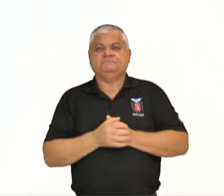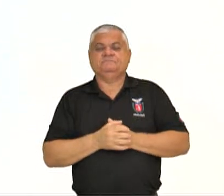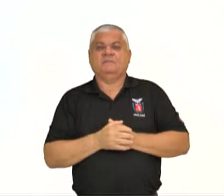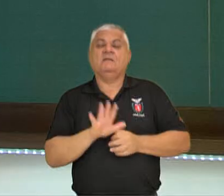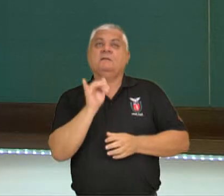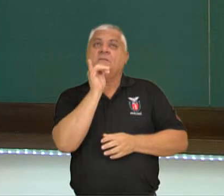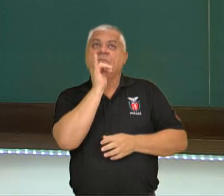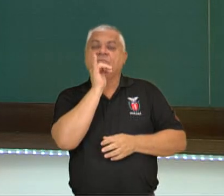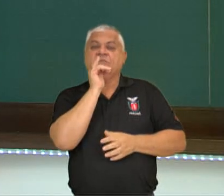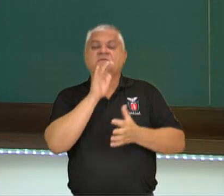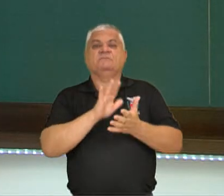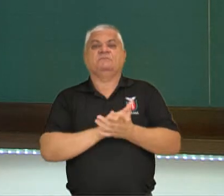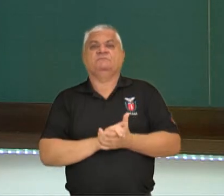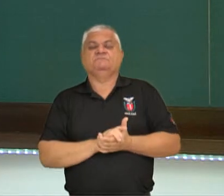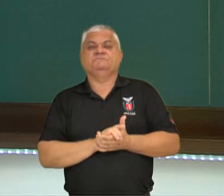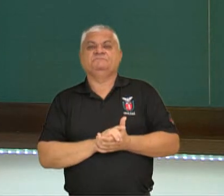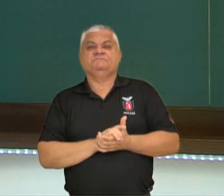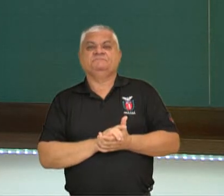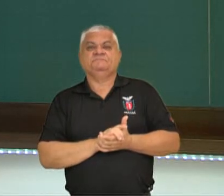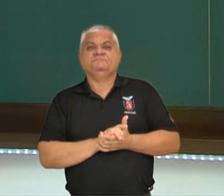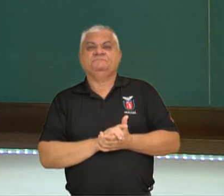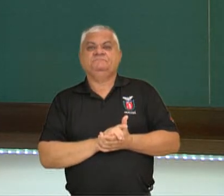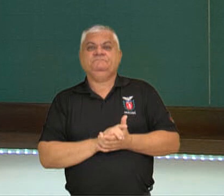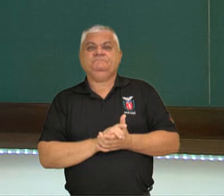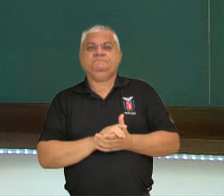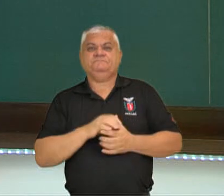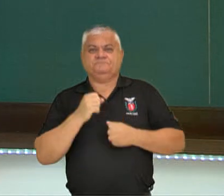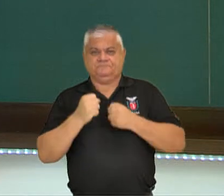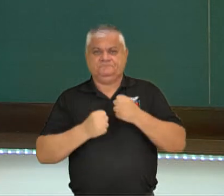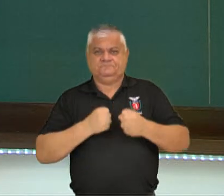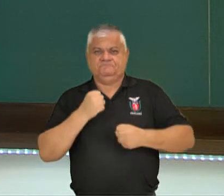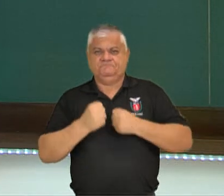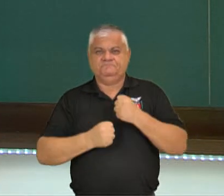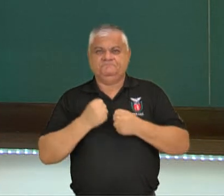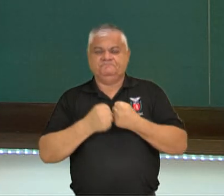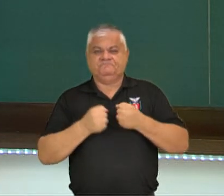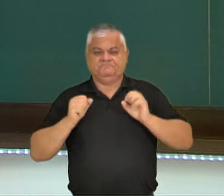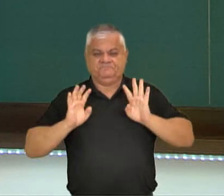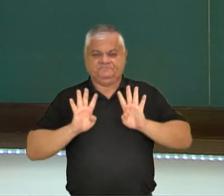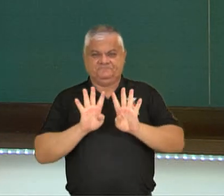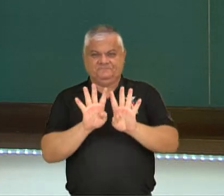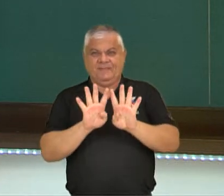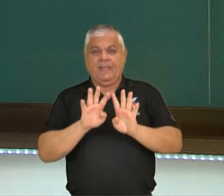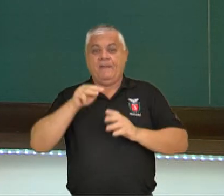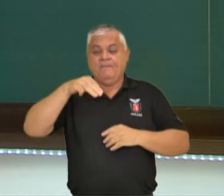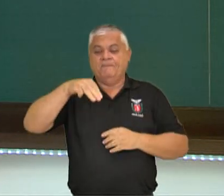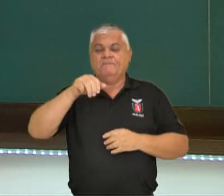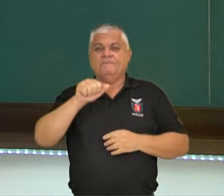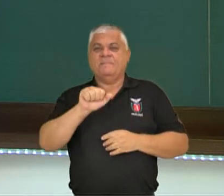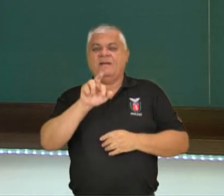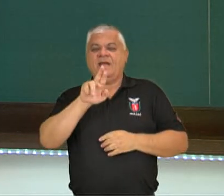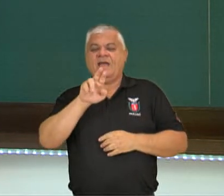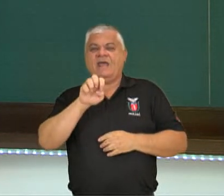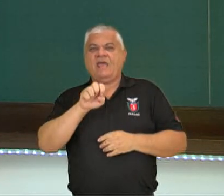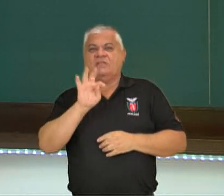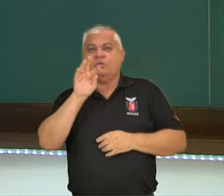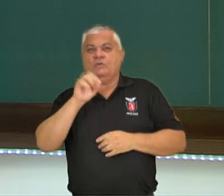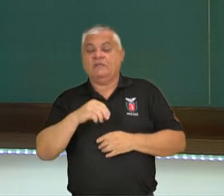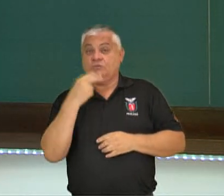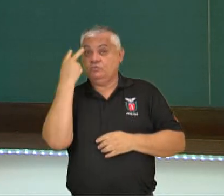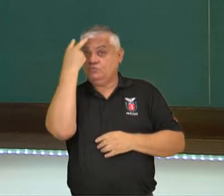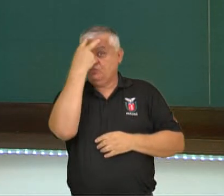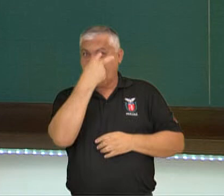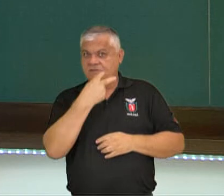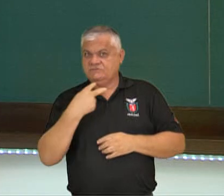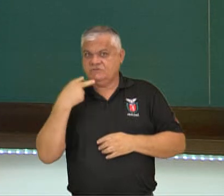clássico que eu posso dar para vocês, por exemplo, é a corrida de maratona. A maratona é uma corrida que leva 2 horas